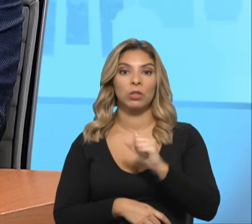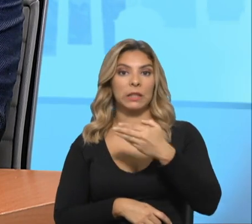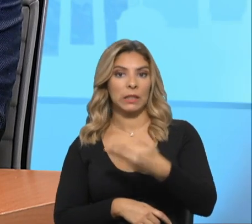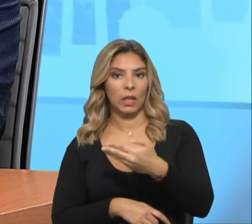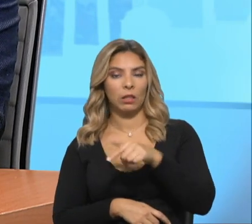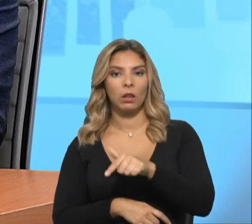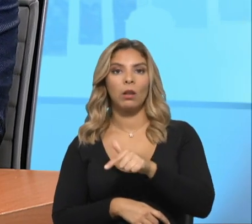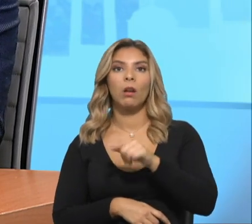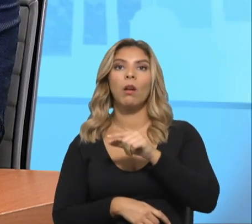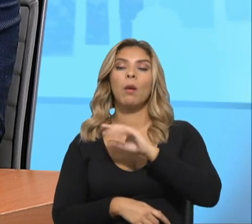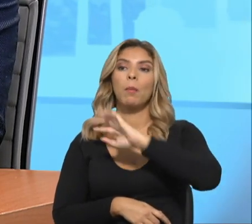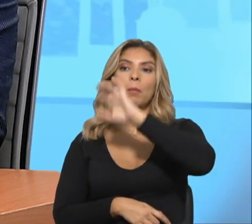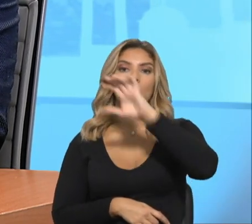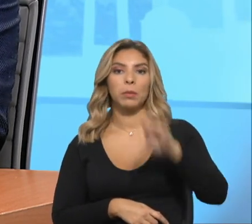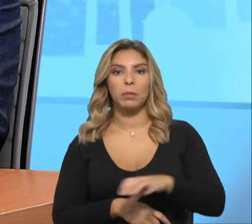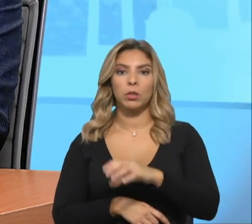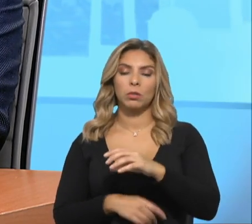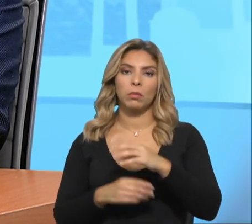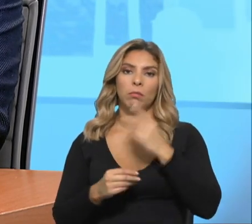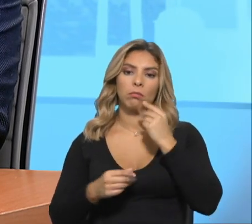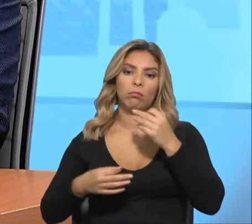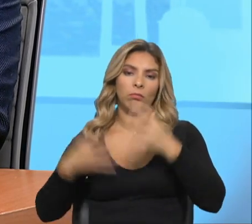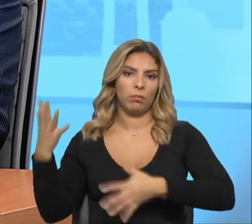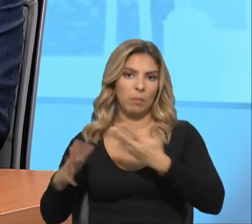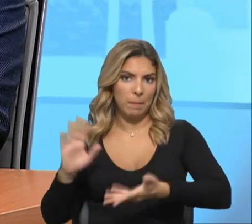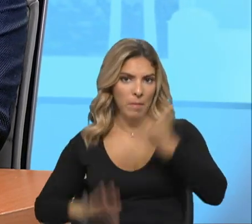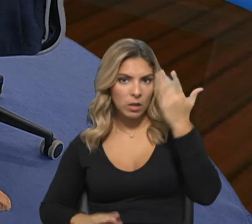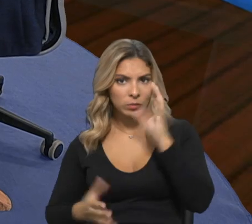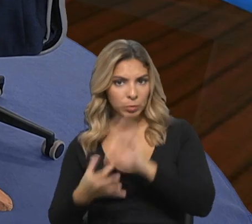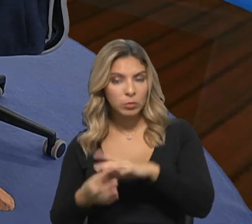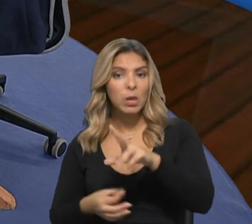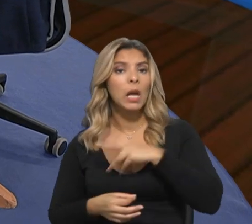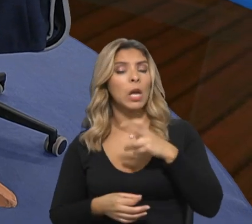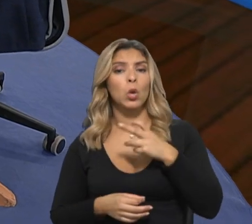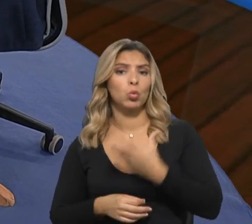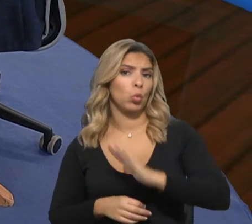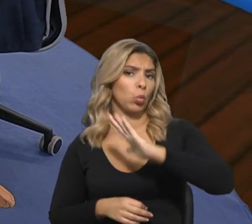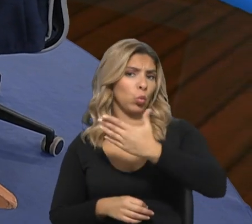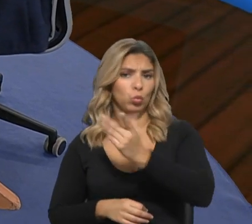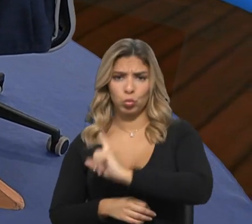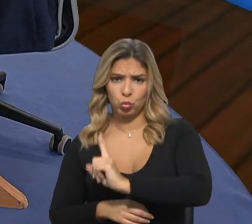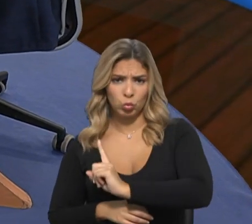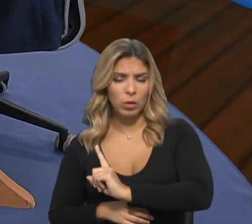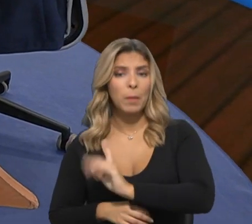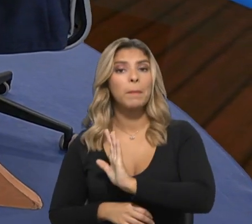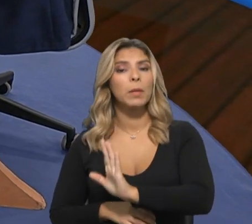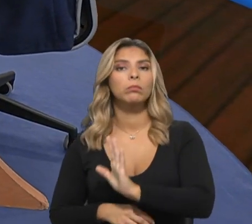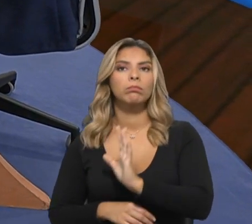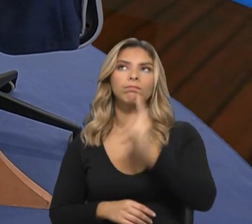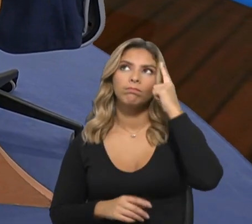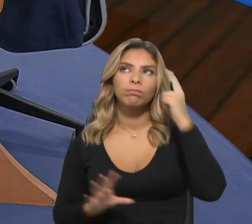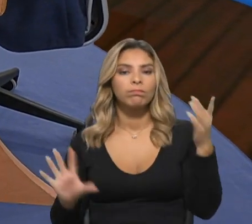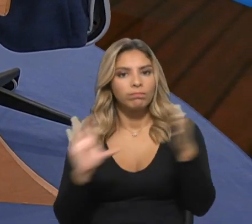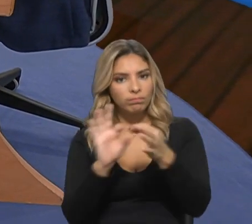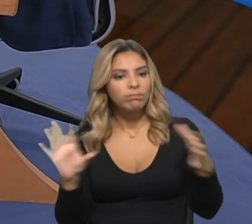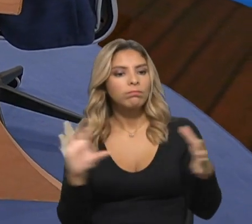países mais industrializados, às vezes nem sempre são os mais ricos, mas efetivamente as coisas cruzam-se. Mas cruzam-se de uma